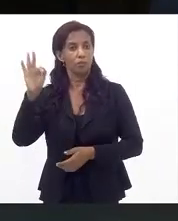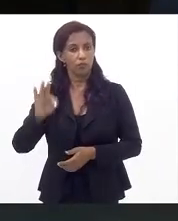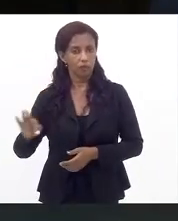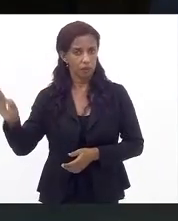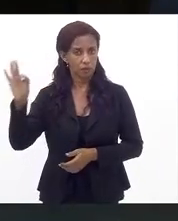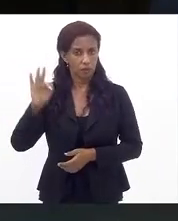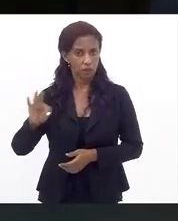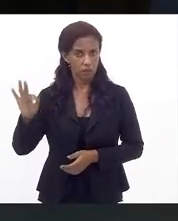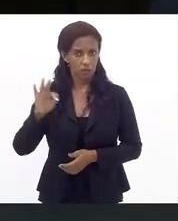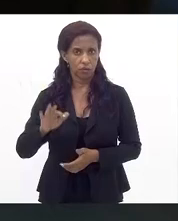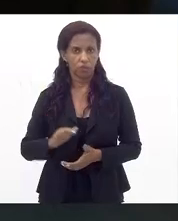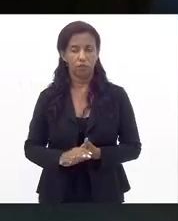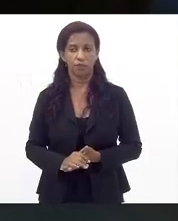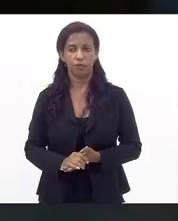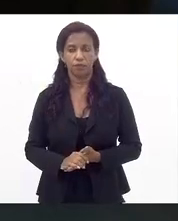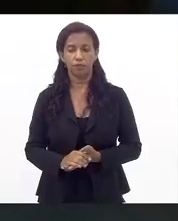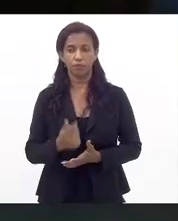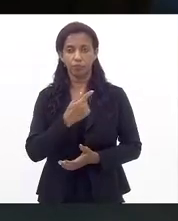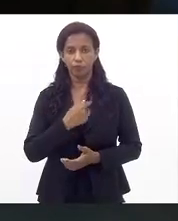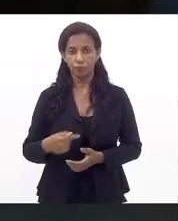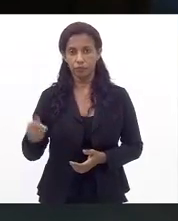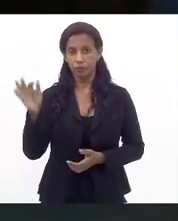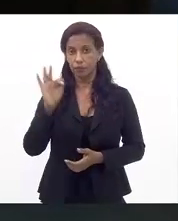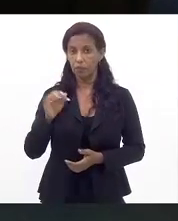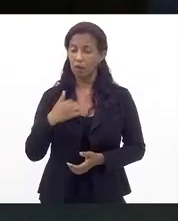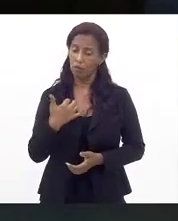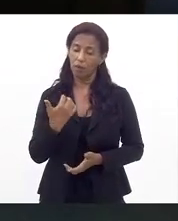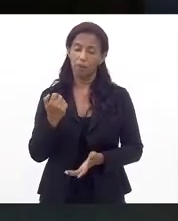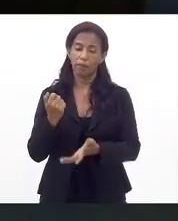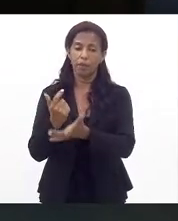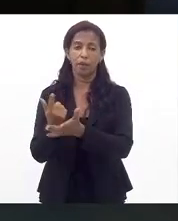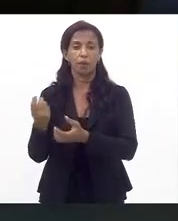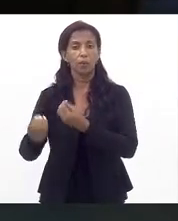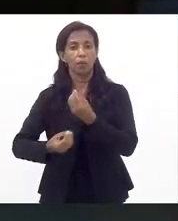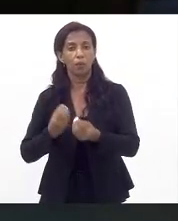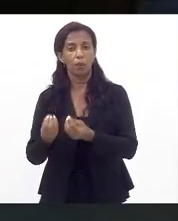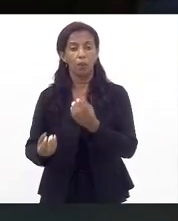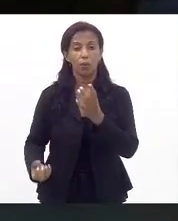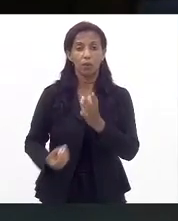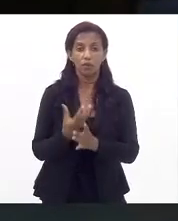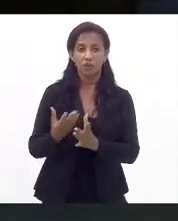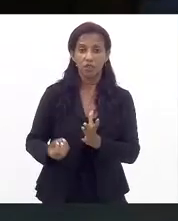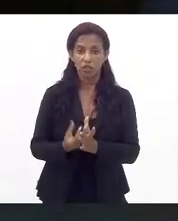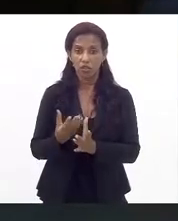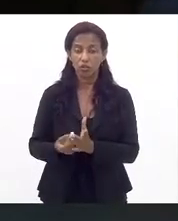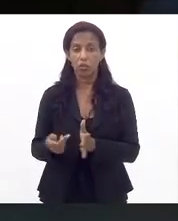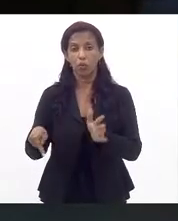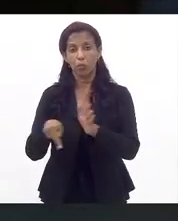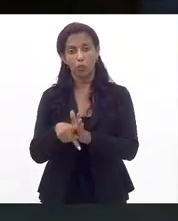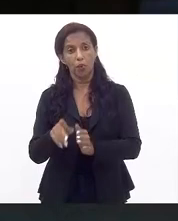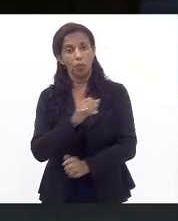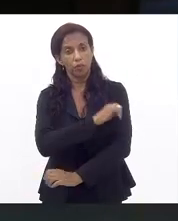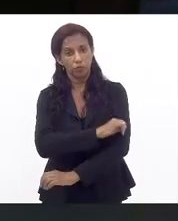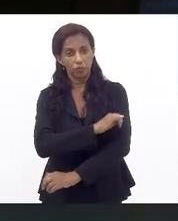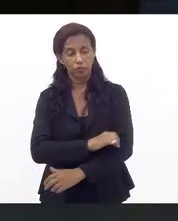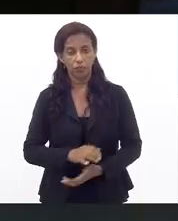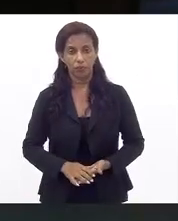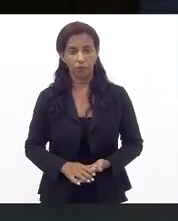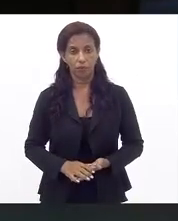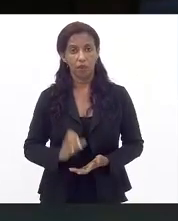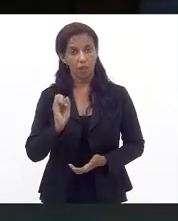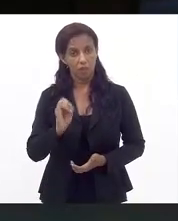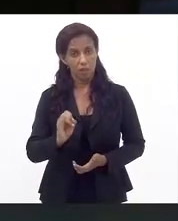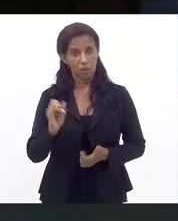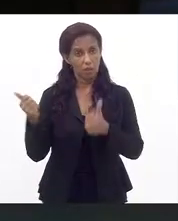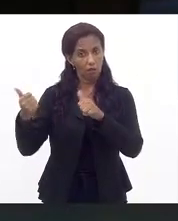o governo federal eu quero pagar como investindo no próprio Rio de Janeiro se